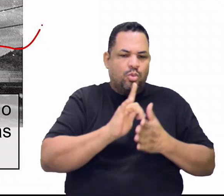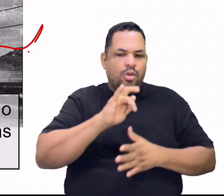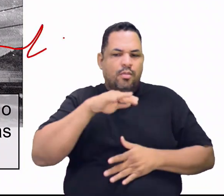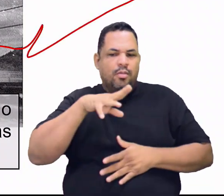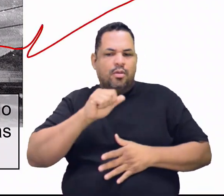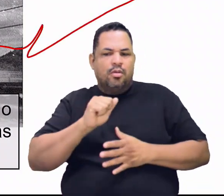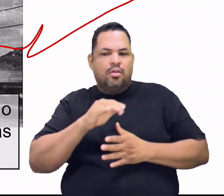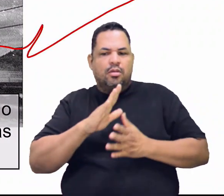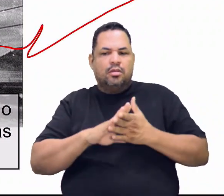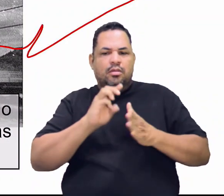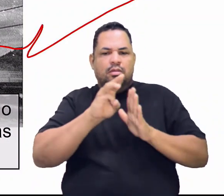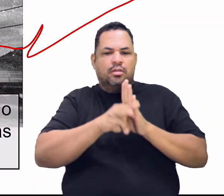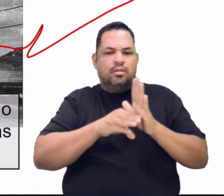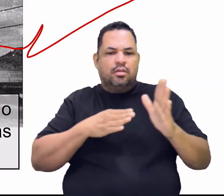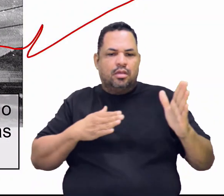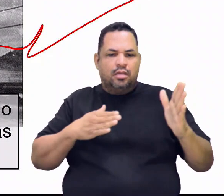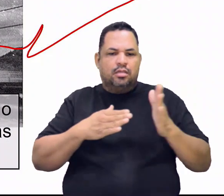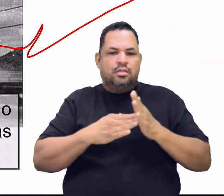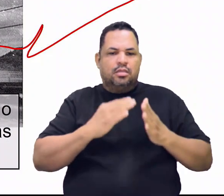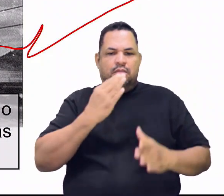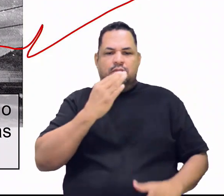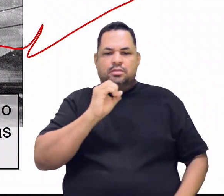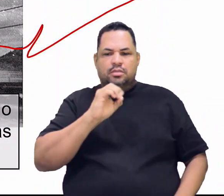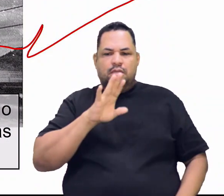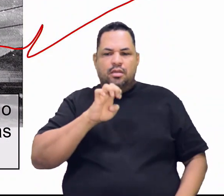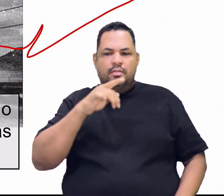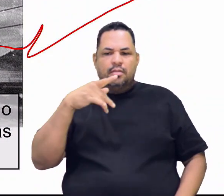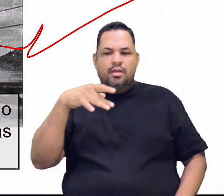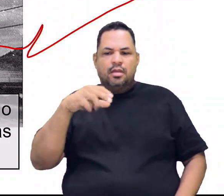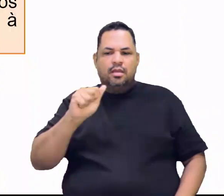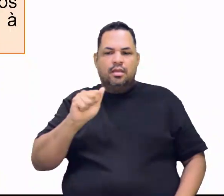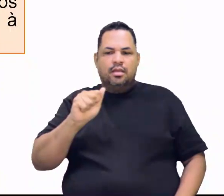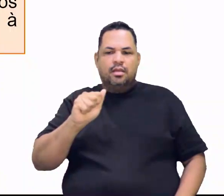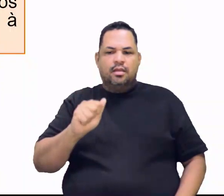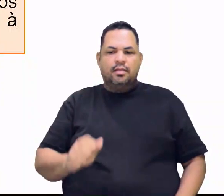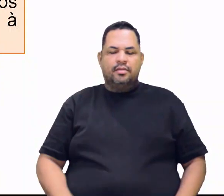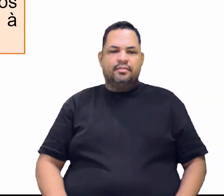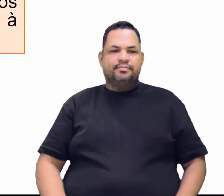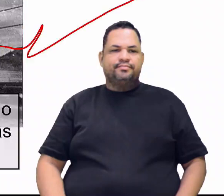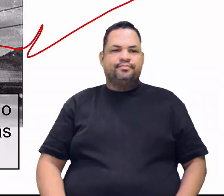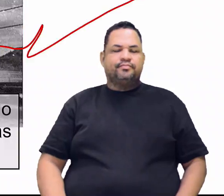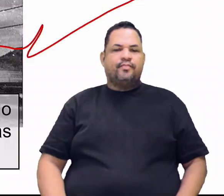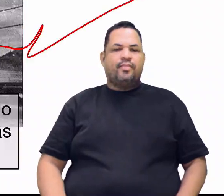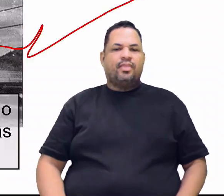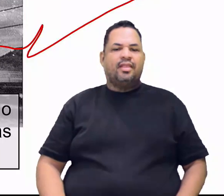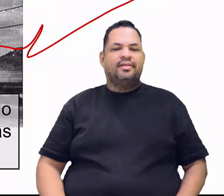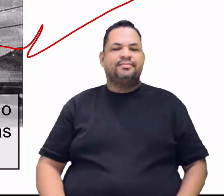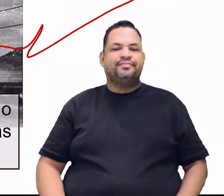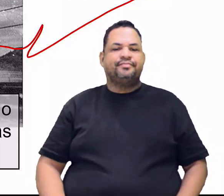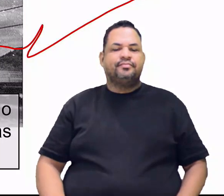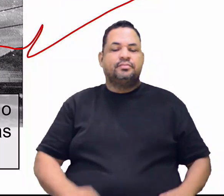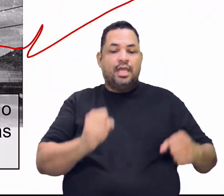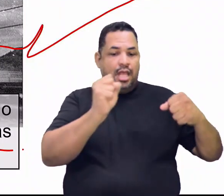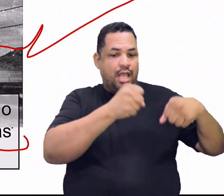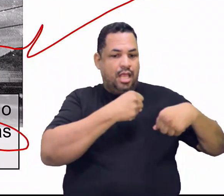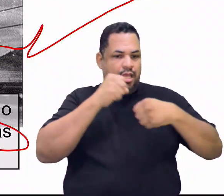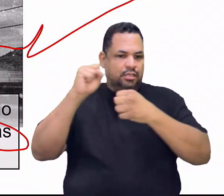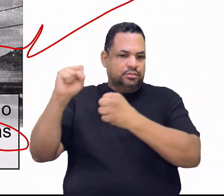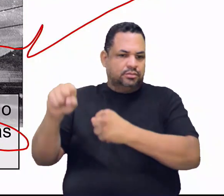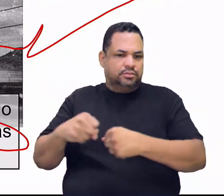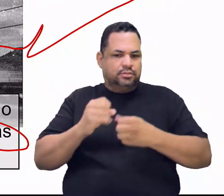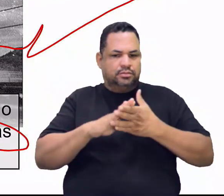pegavam Madeira e iam embora até Serpa. Ok? E eram